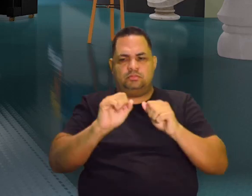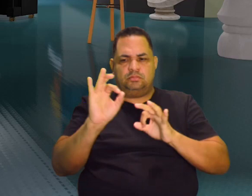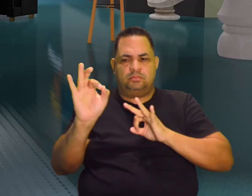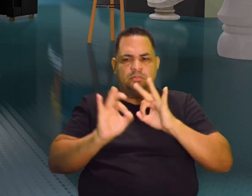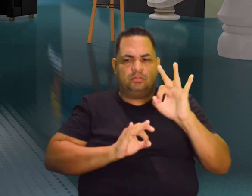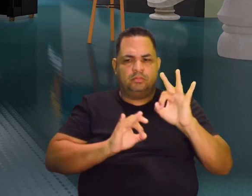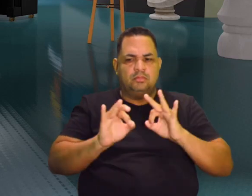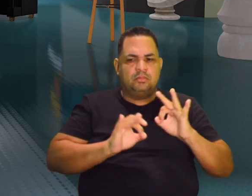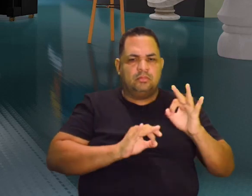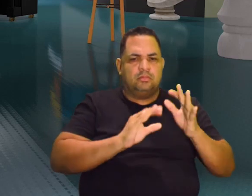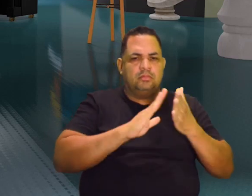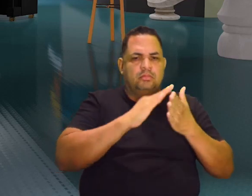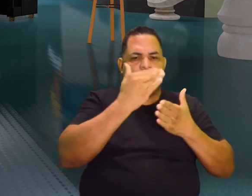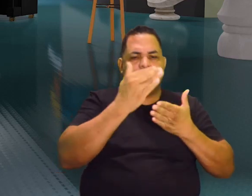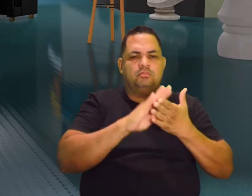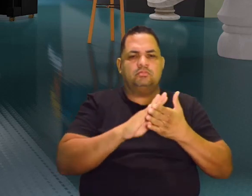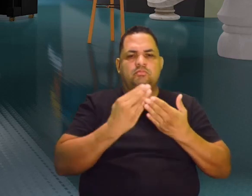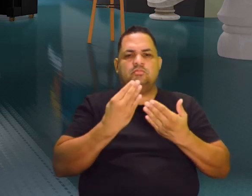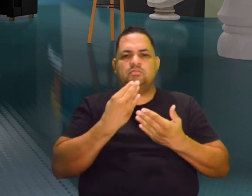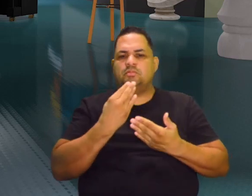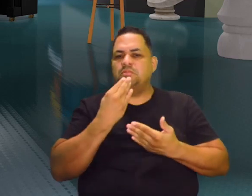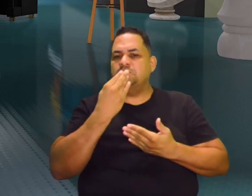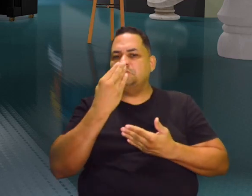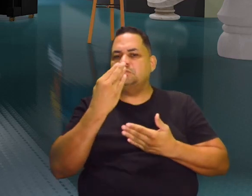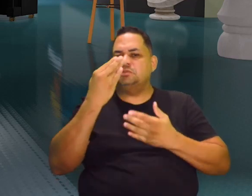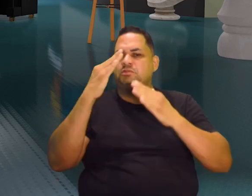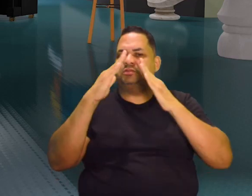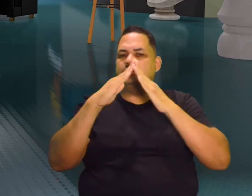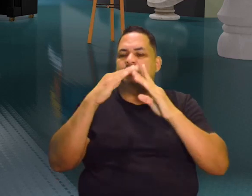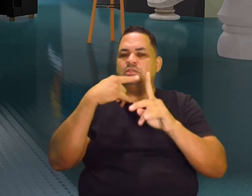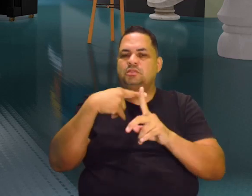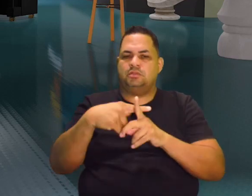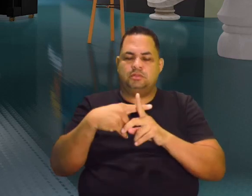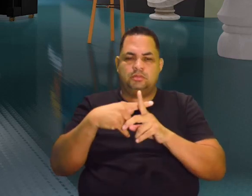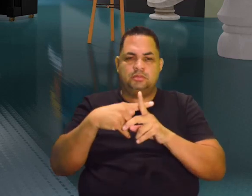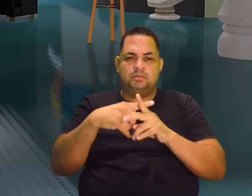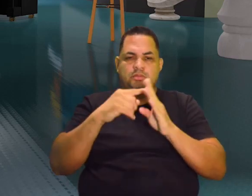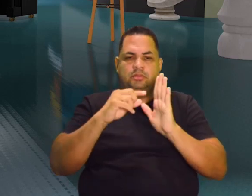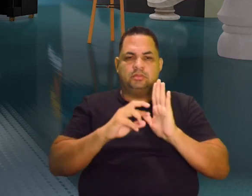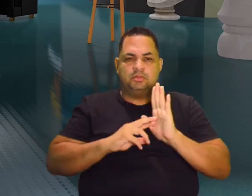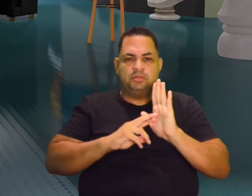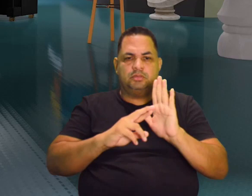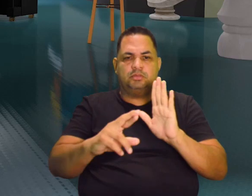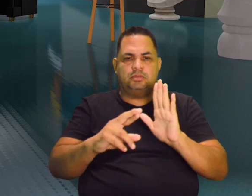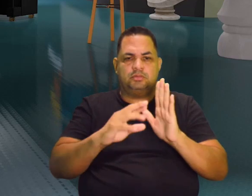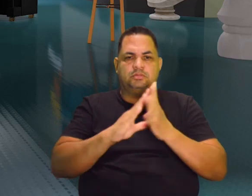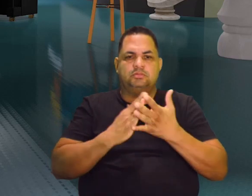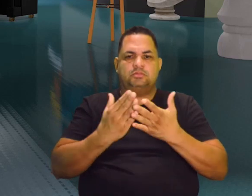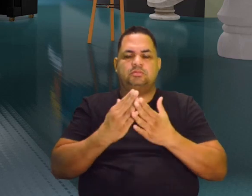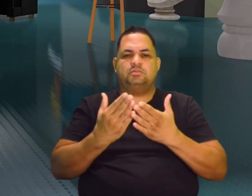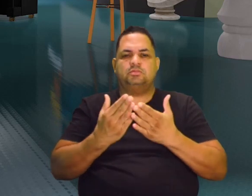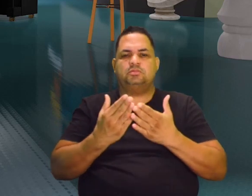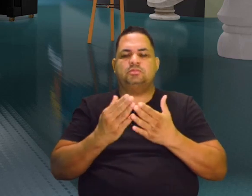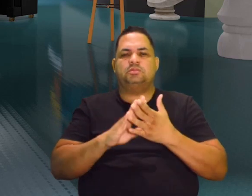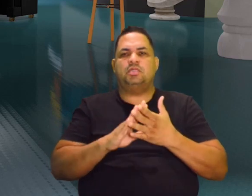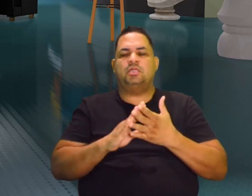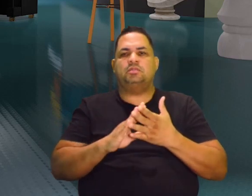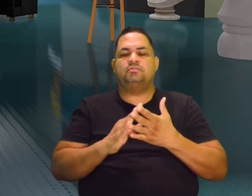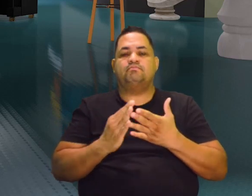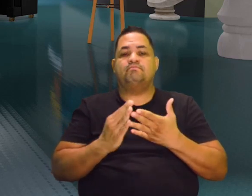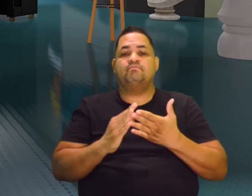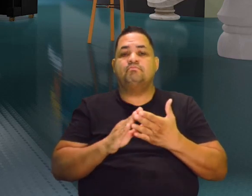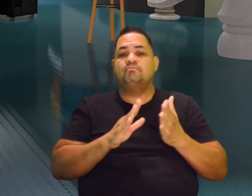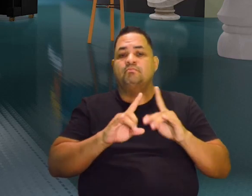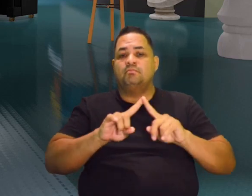igrejas a pedido da igreja, né, com a representação de conteúdo religioso. Mas nesse